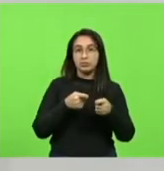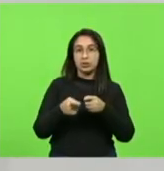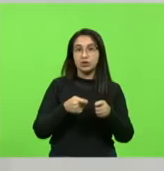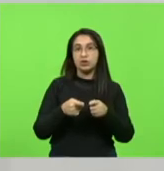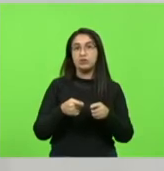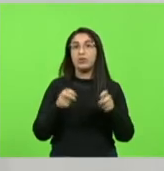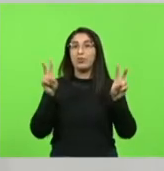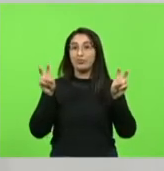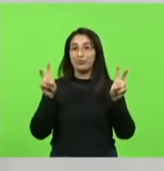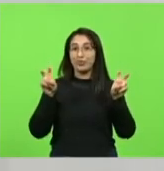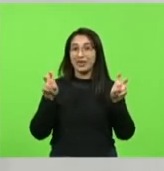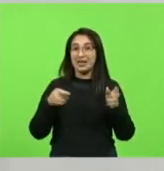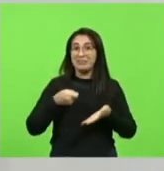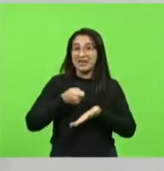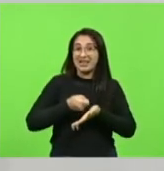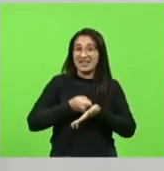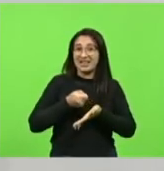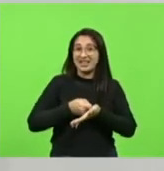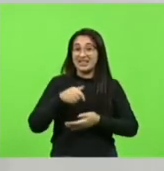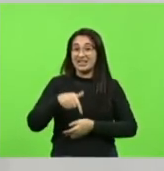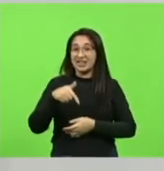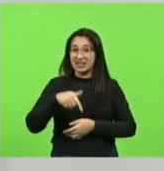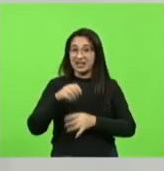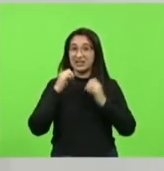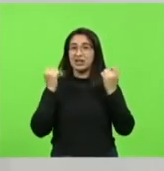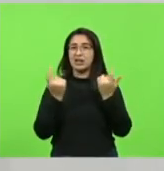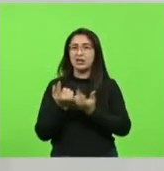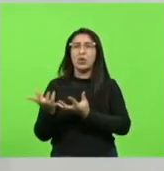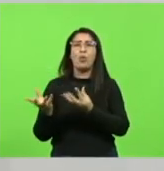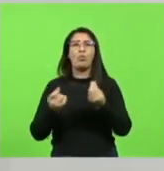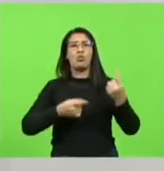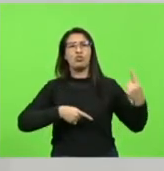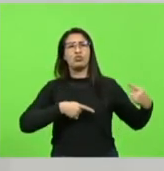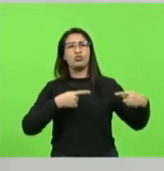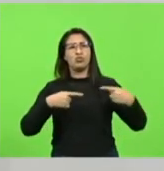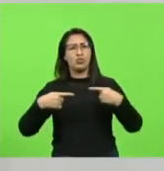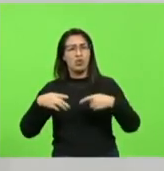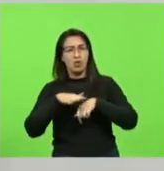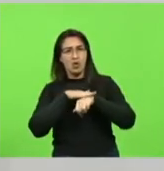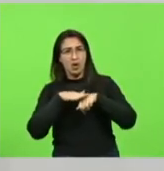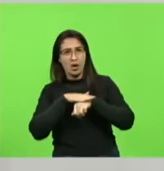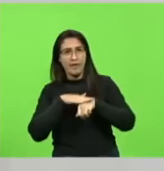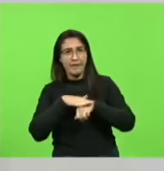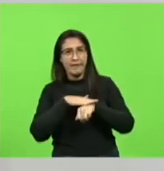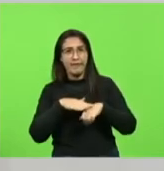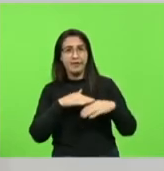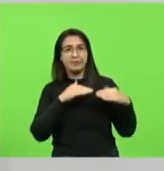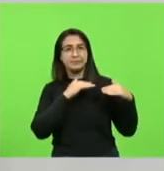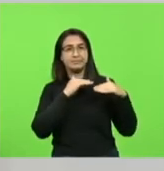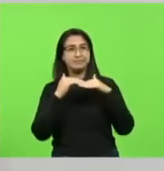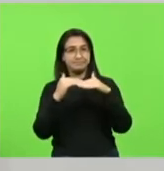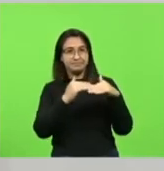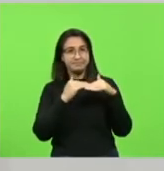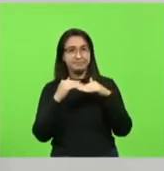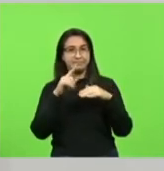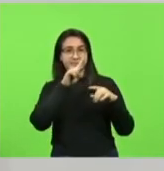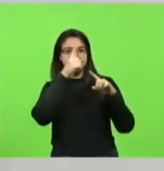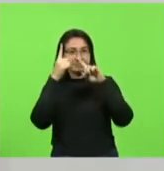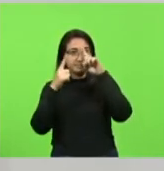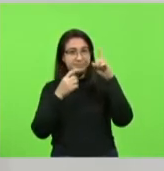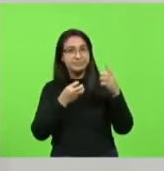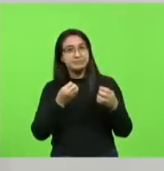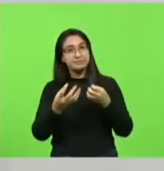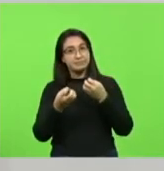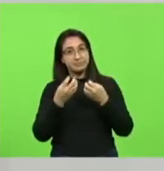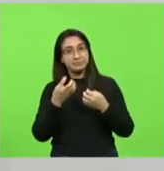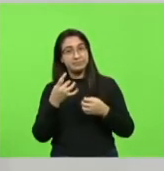Márcio, desta casa, muito diálogo, harmonia e boas ideias. Cada